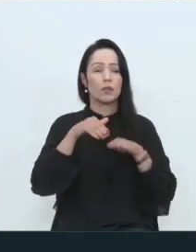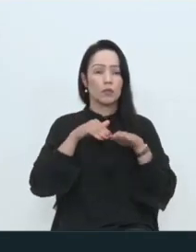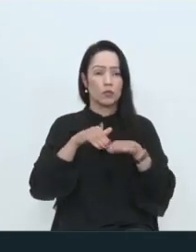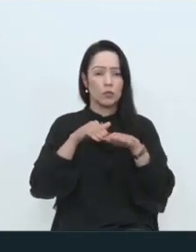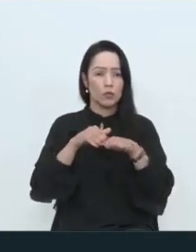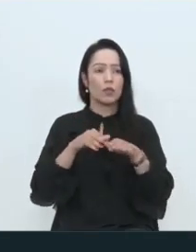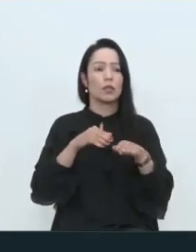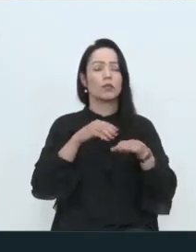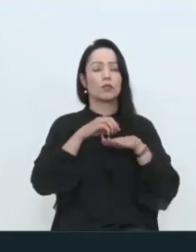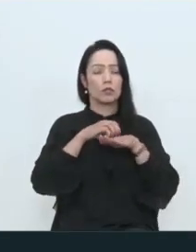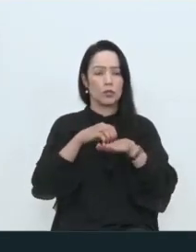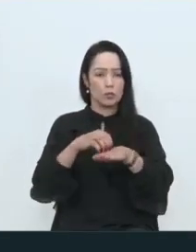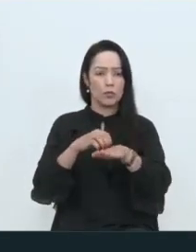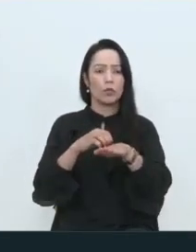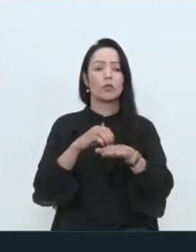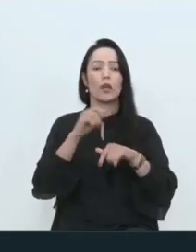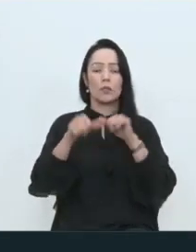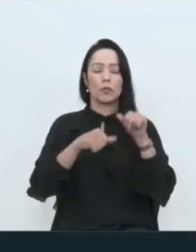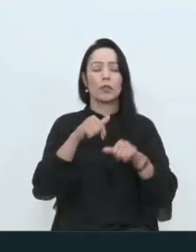transporte e trânsito, alteração da lei